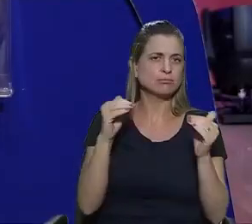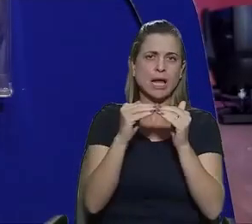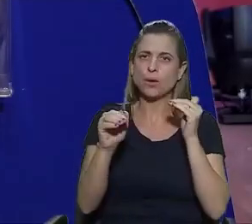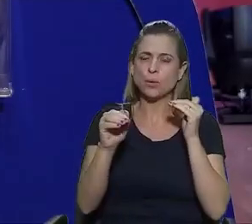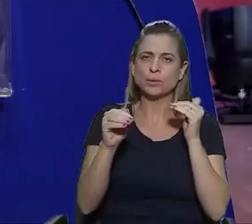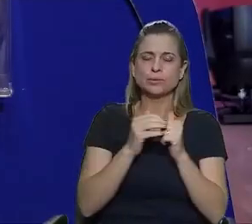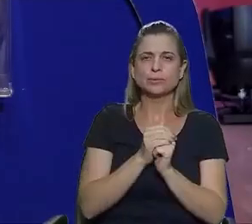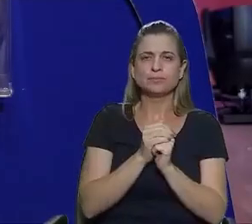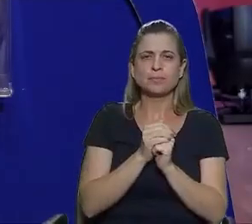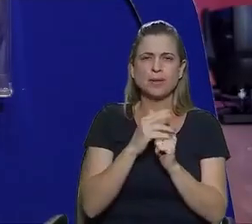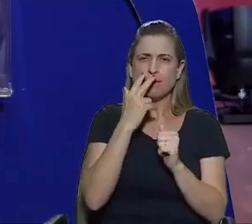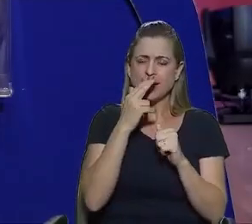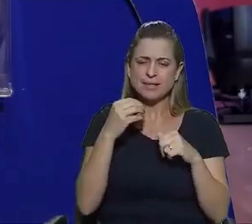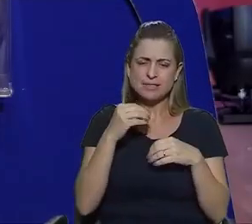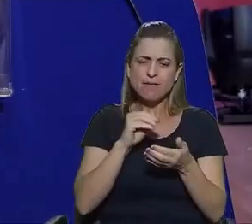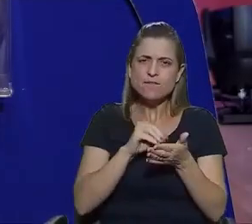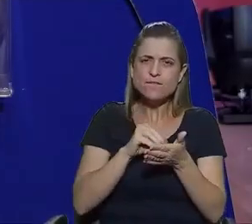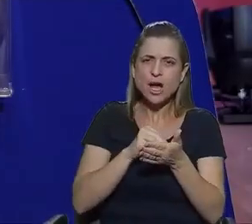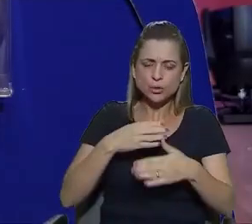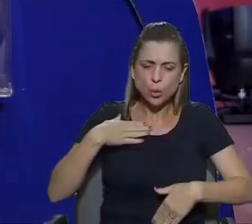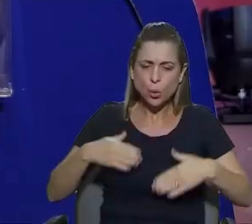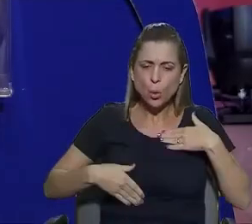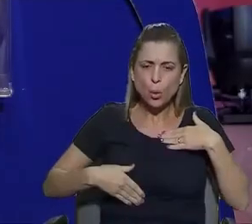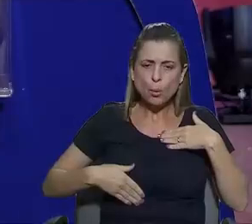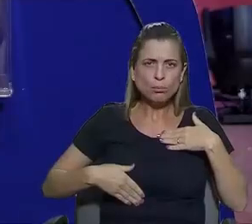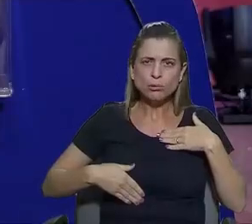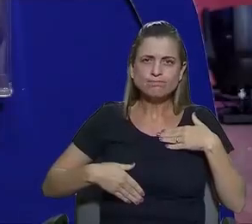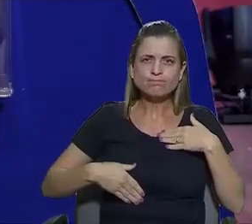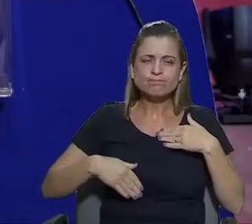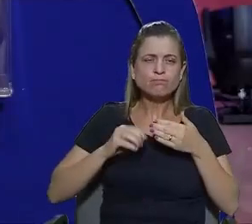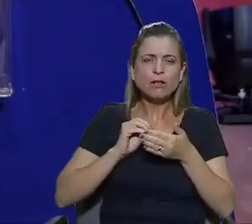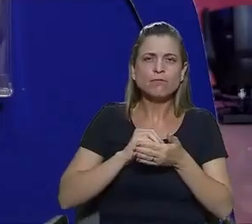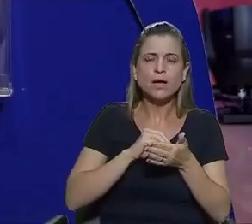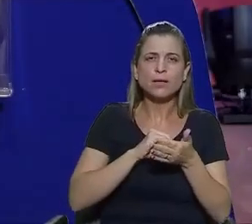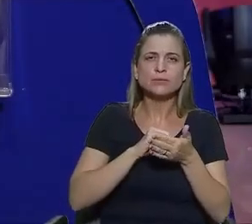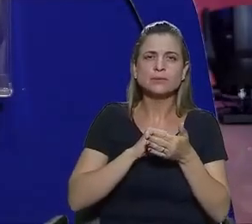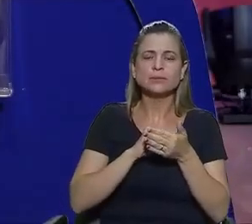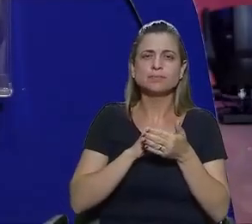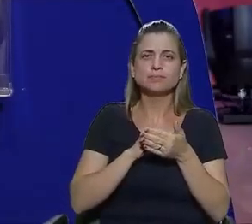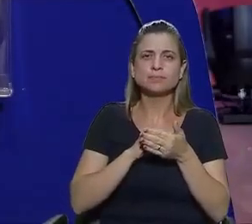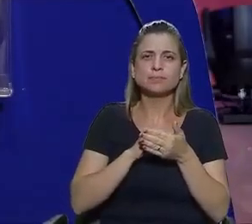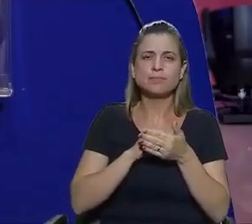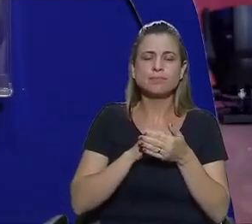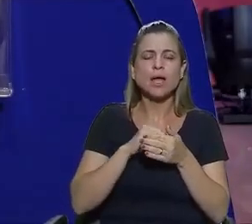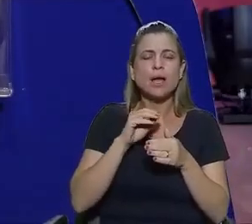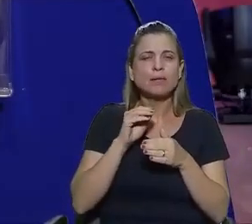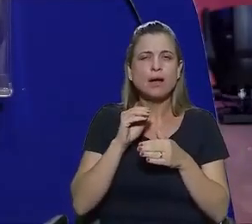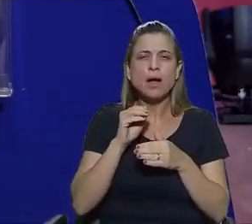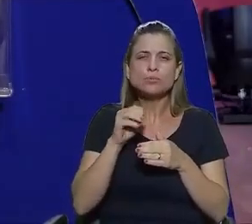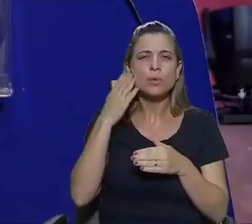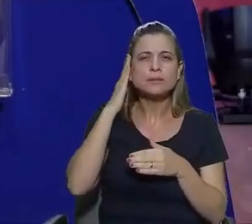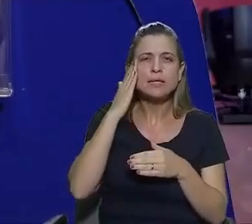de amputação de uma parte de mim, mas que eu não sabia exatamente qual era. Aos poucos, fui me dando conta de que as histórias de